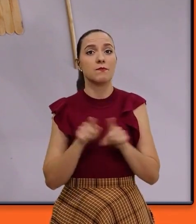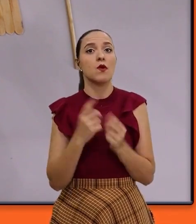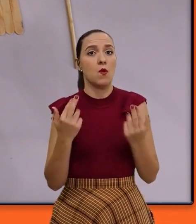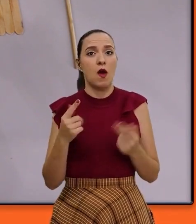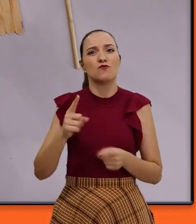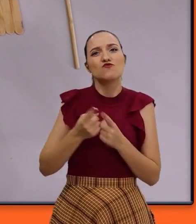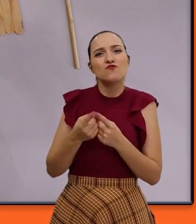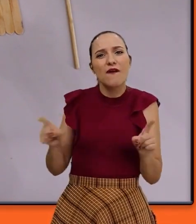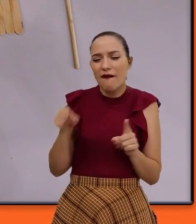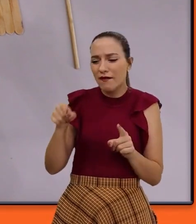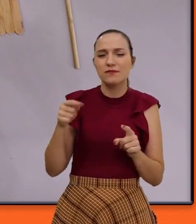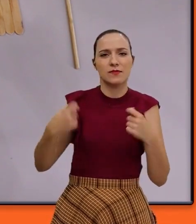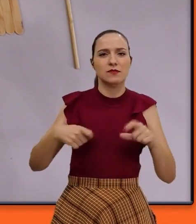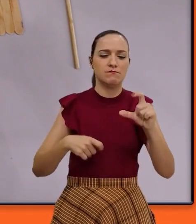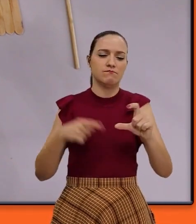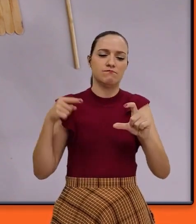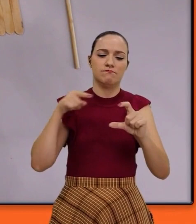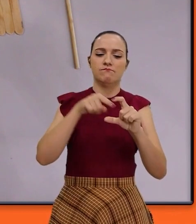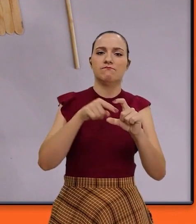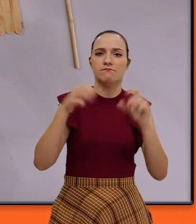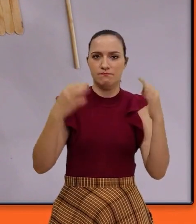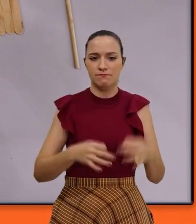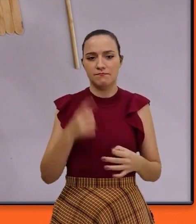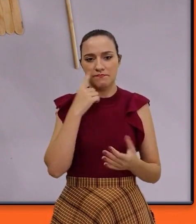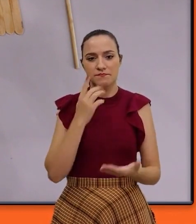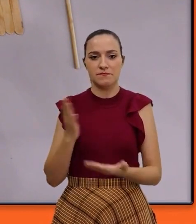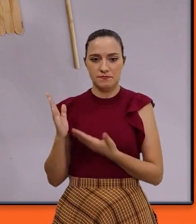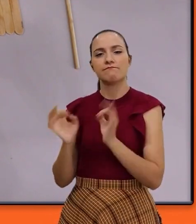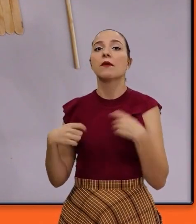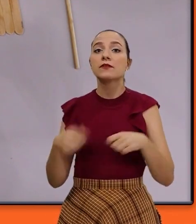dele. Pronto, então já temos um.